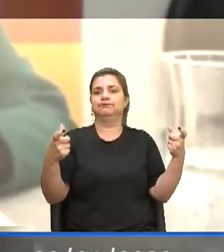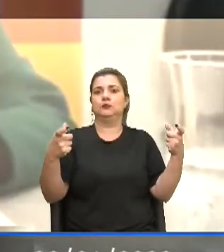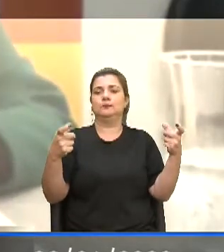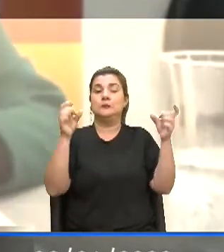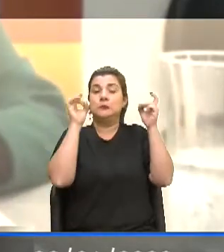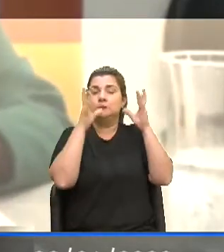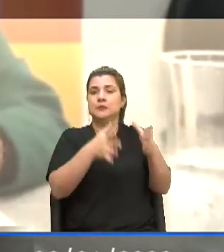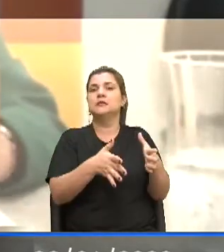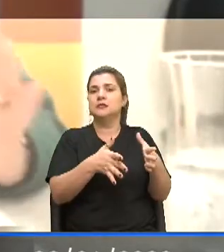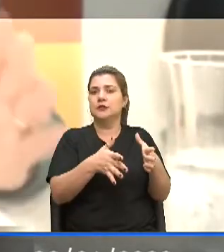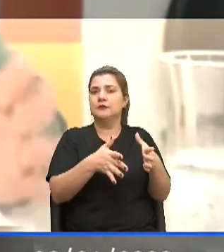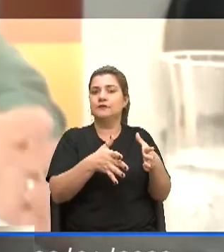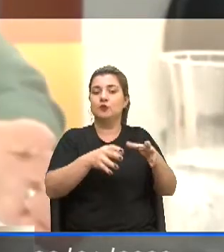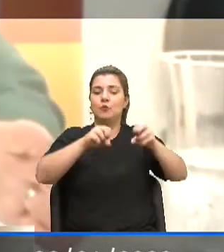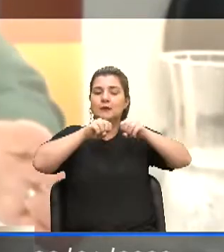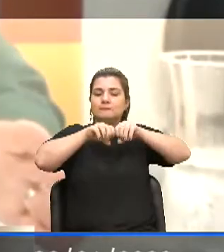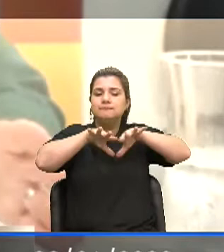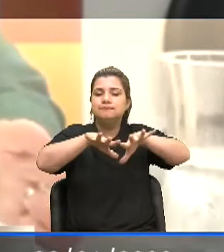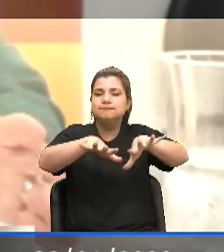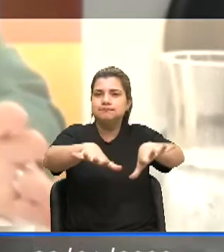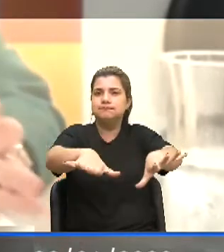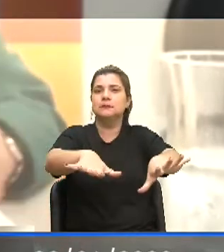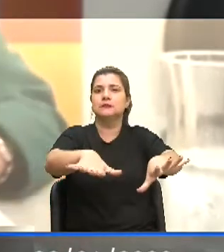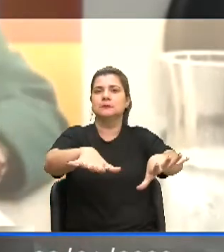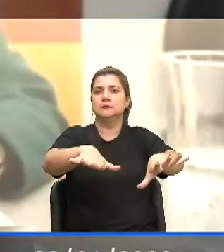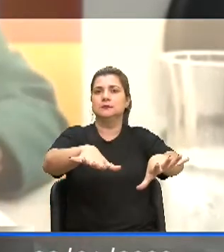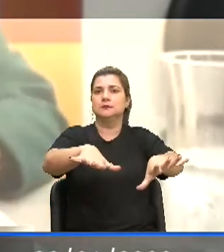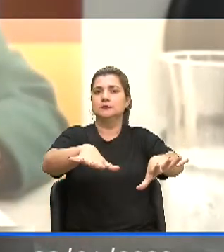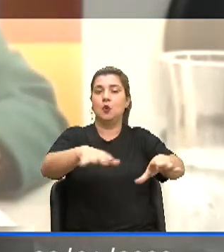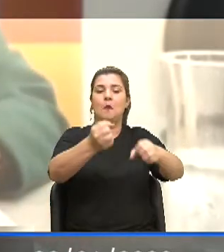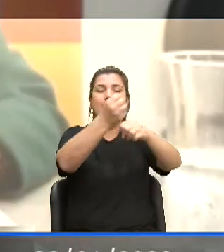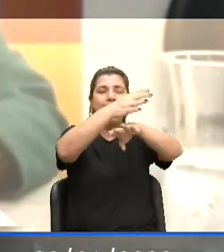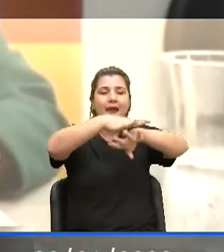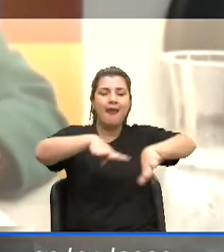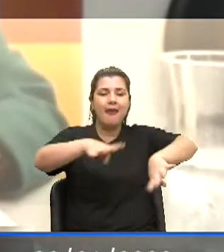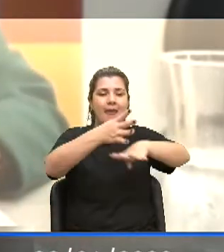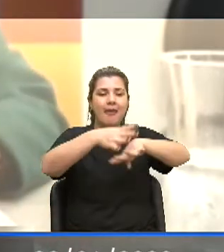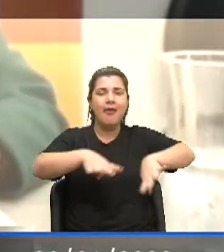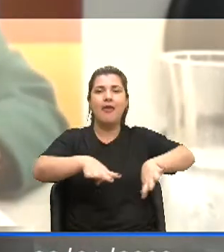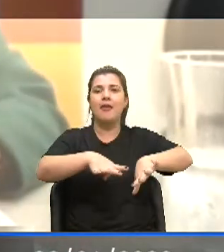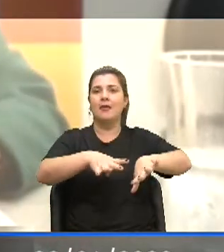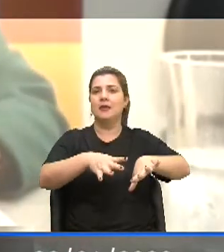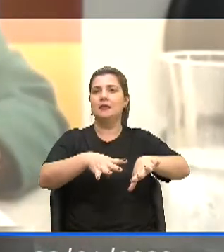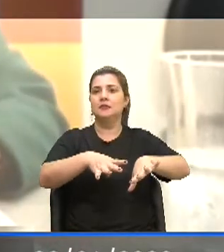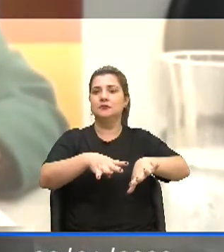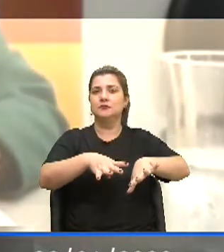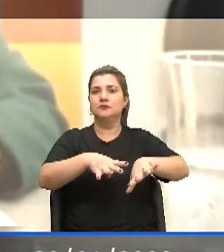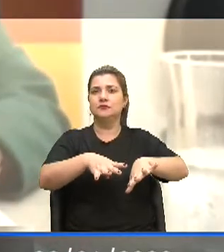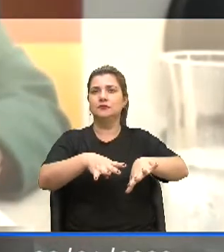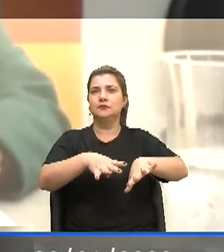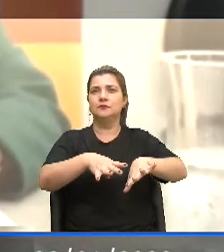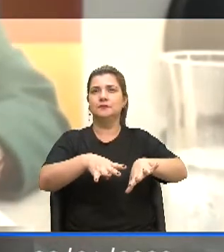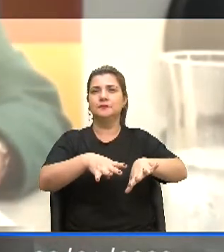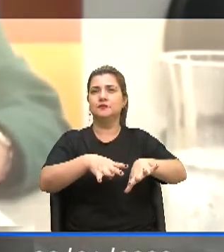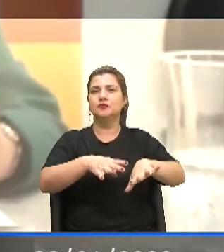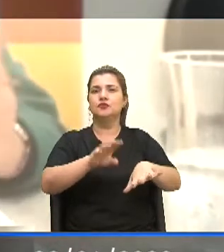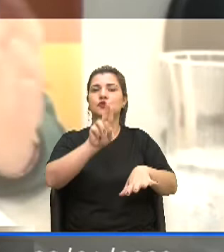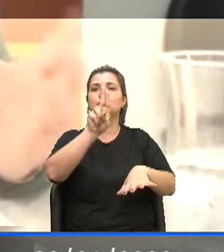transmissão exponencial, uma rede de leitos de clínicas de